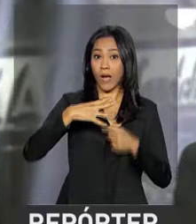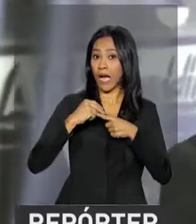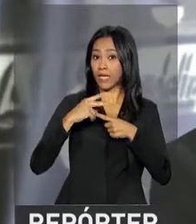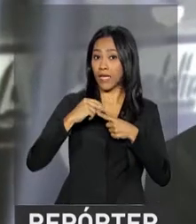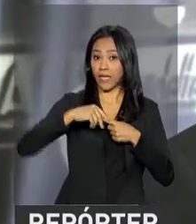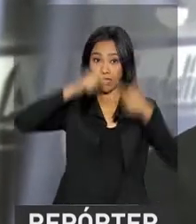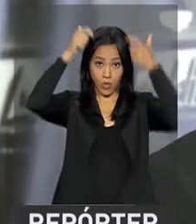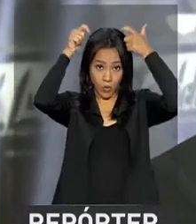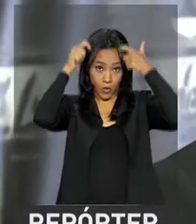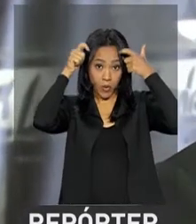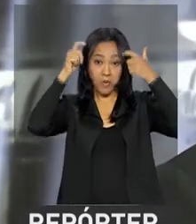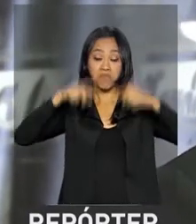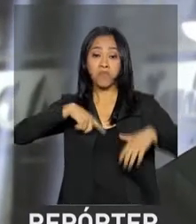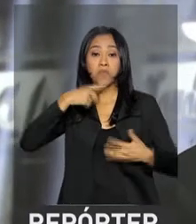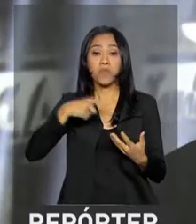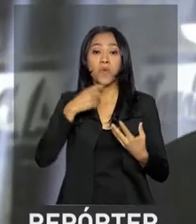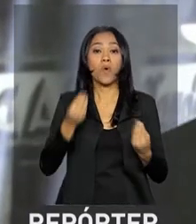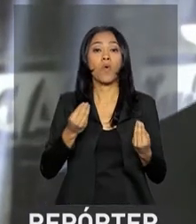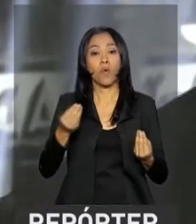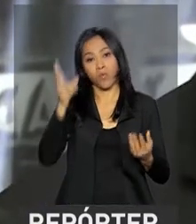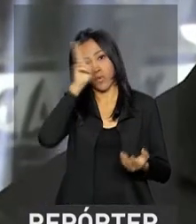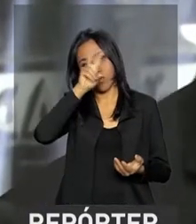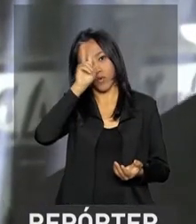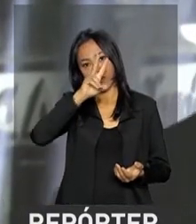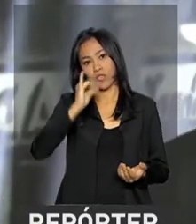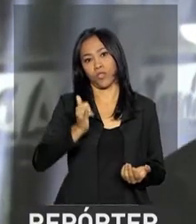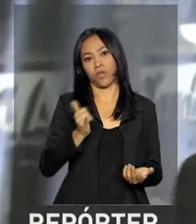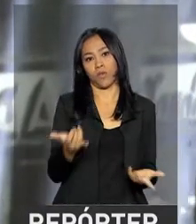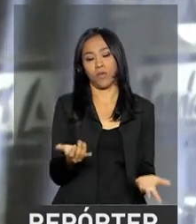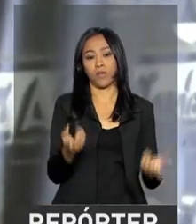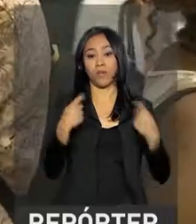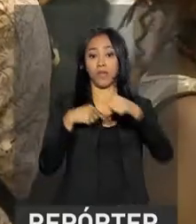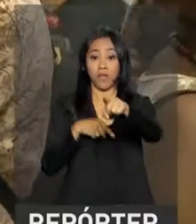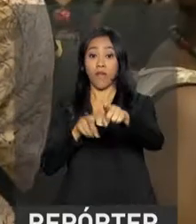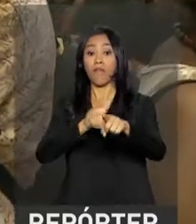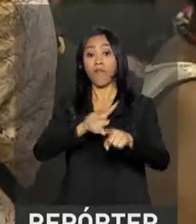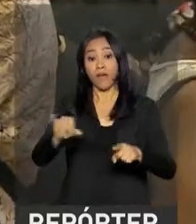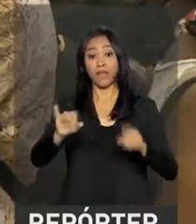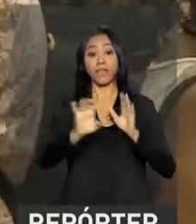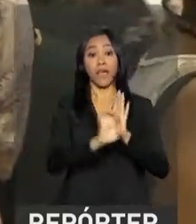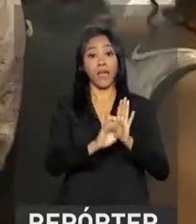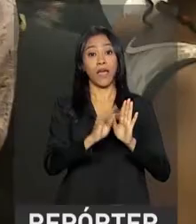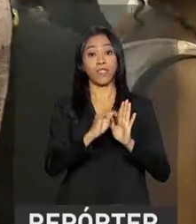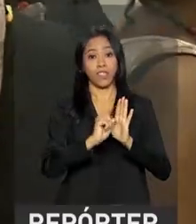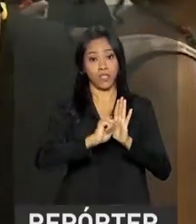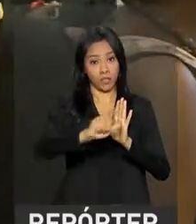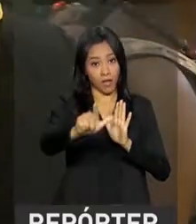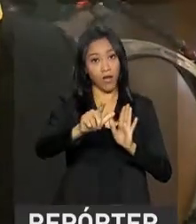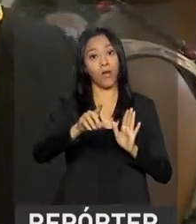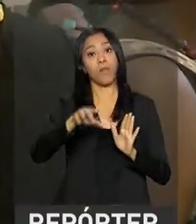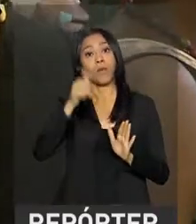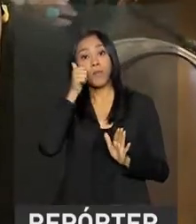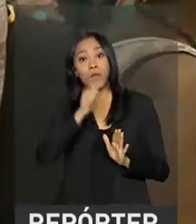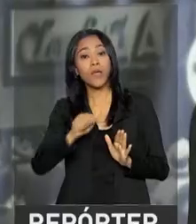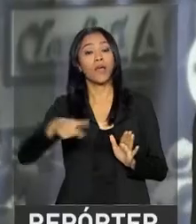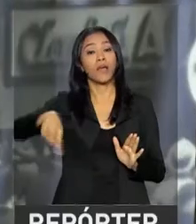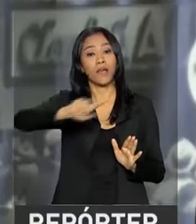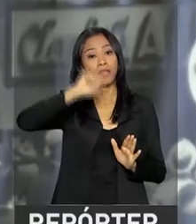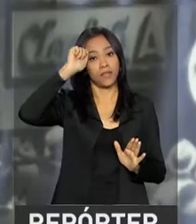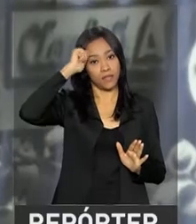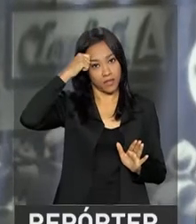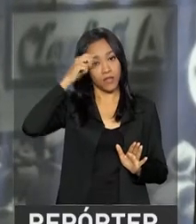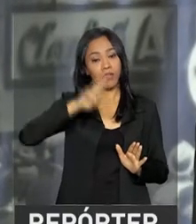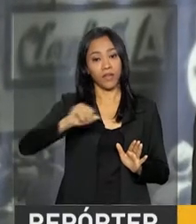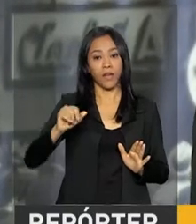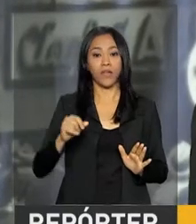história segundo o secretário de audiovisual da ancine serão lançados editais específicos para contemplar mulheres e negros ou